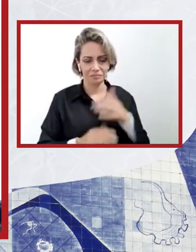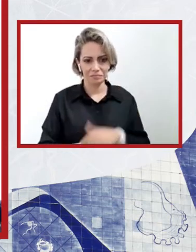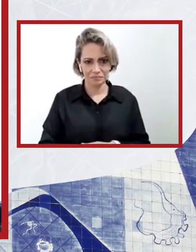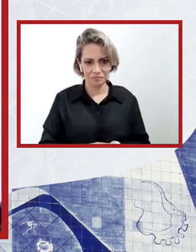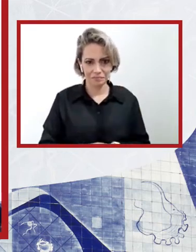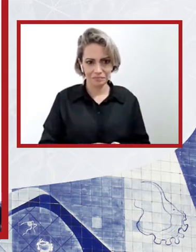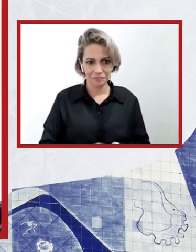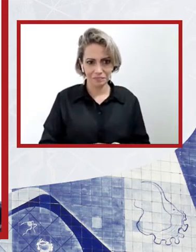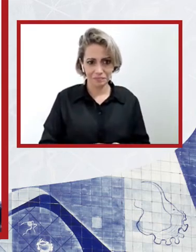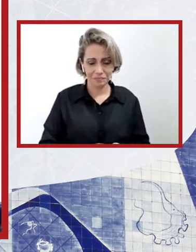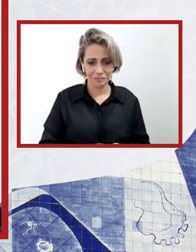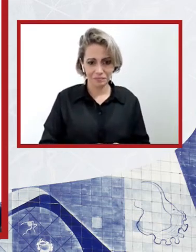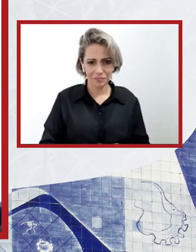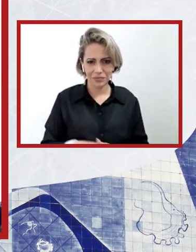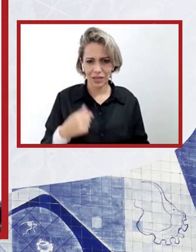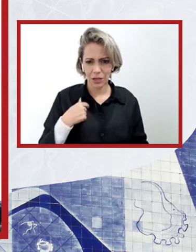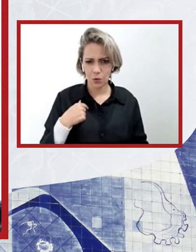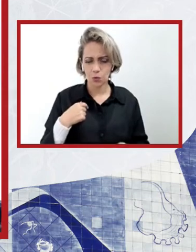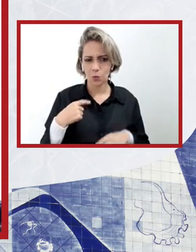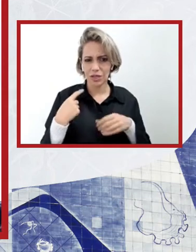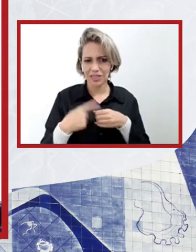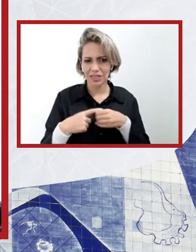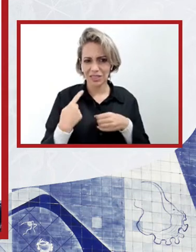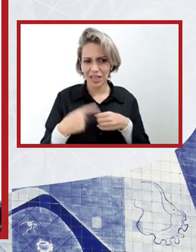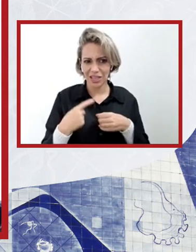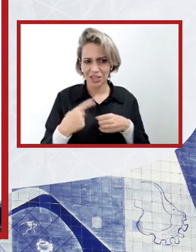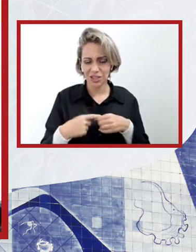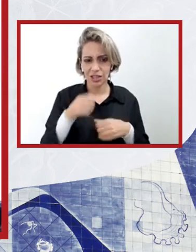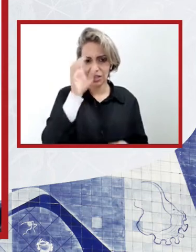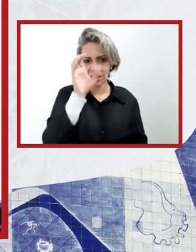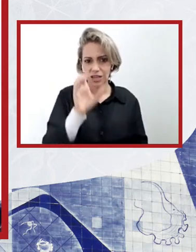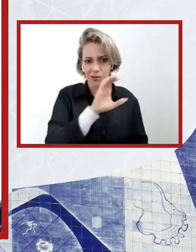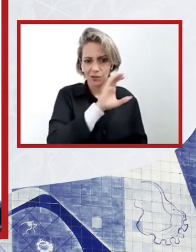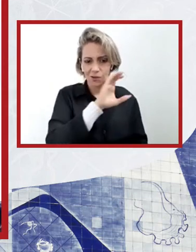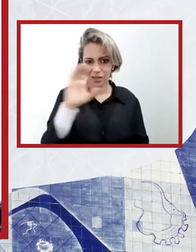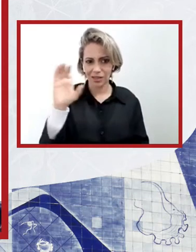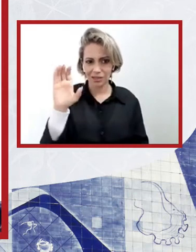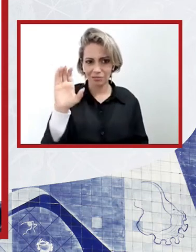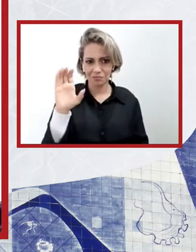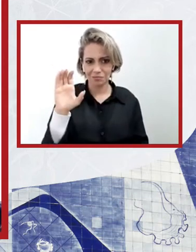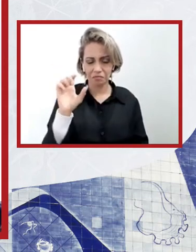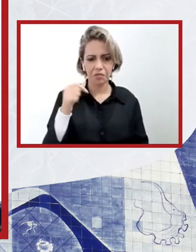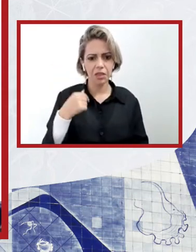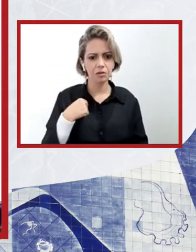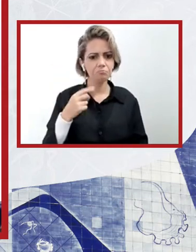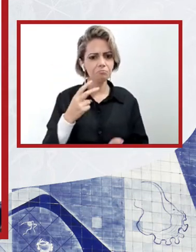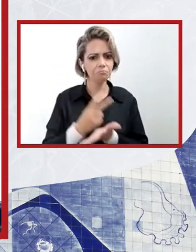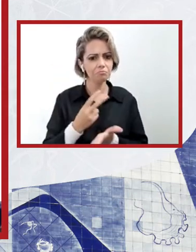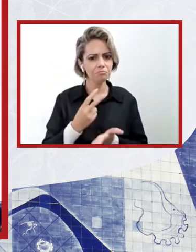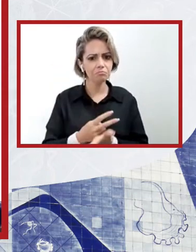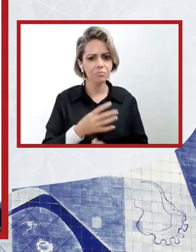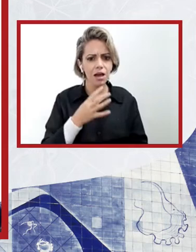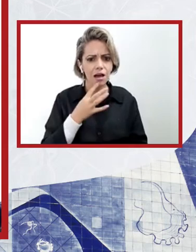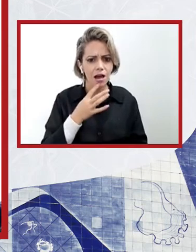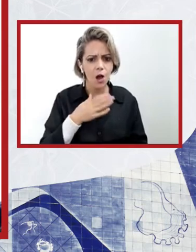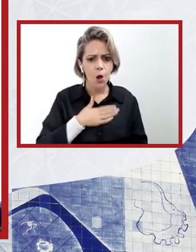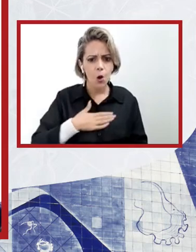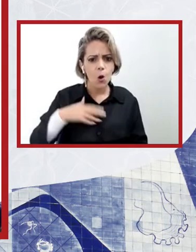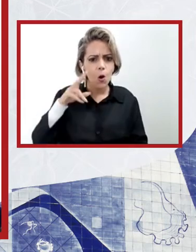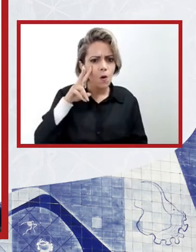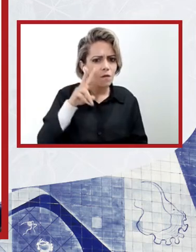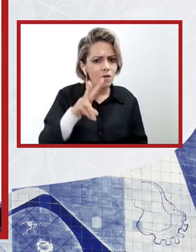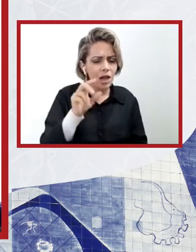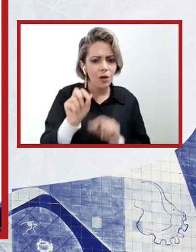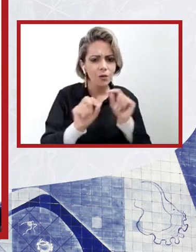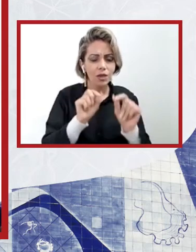cidade católica, muito católica. Tem uma coisa que sempre me chama a atenção, tem duas moças que são